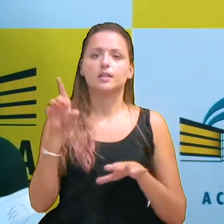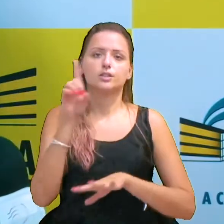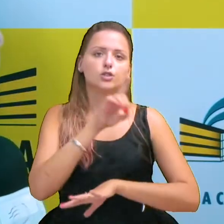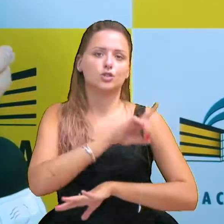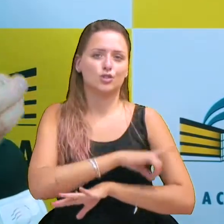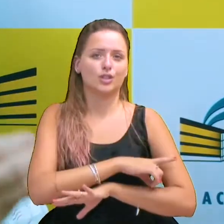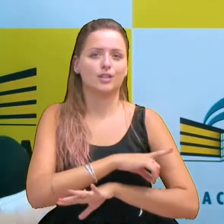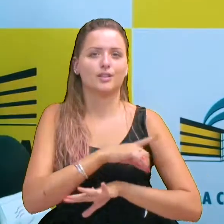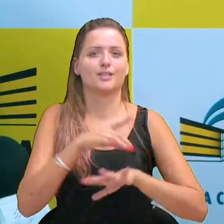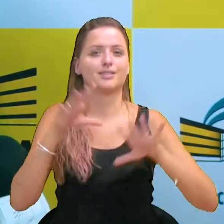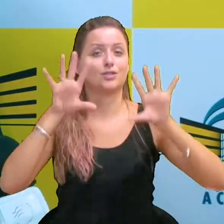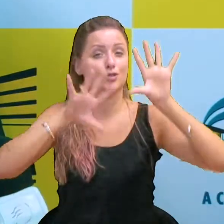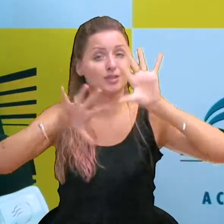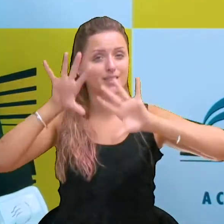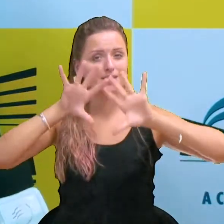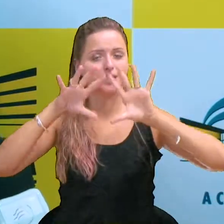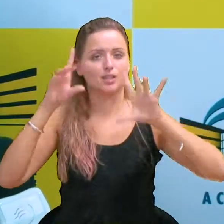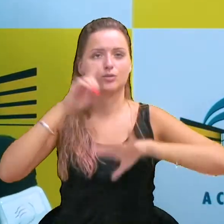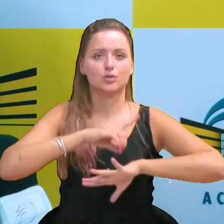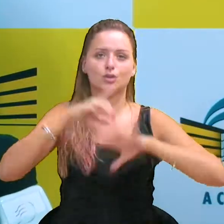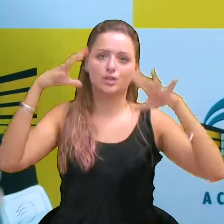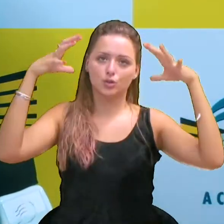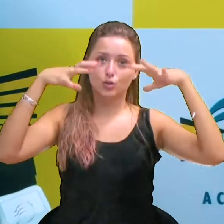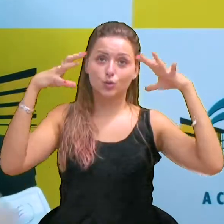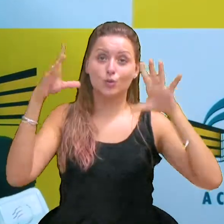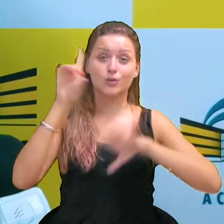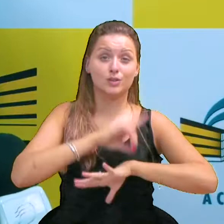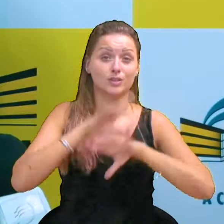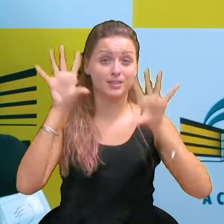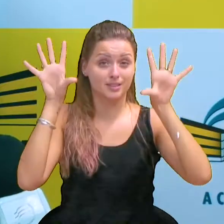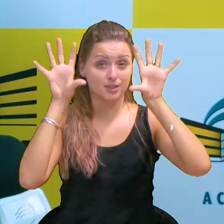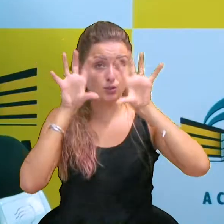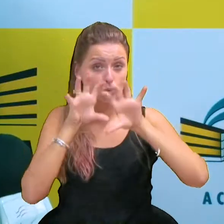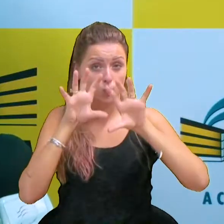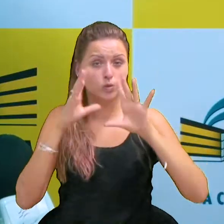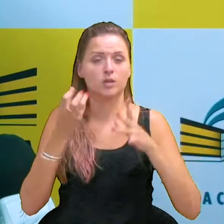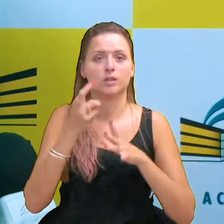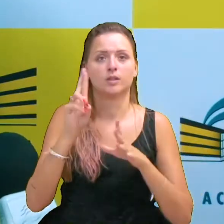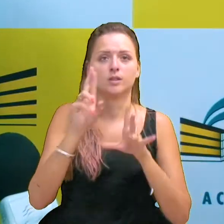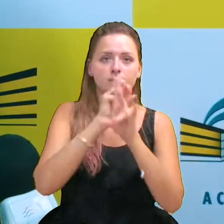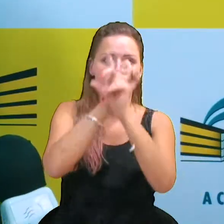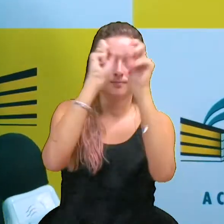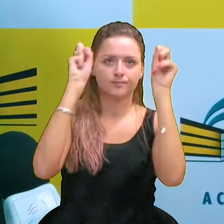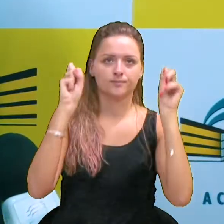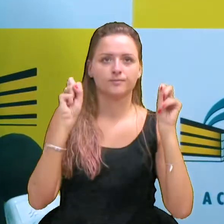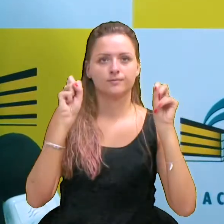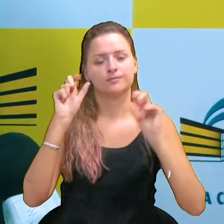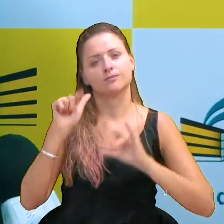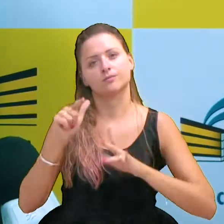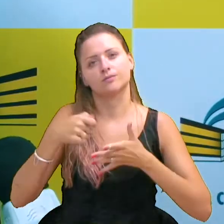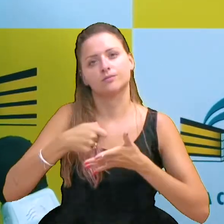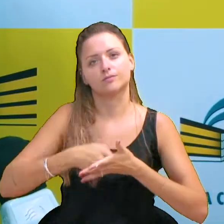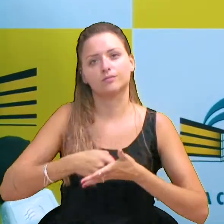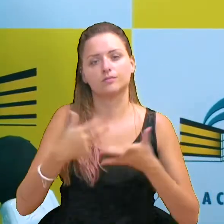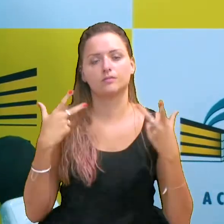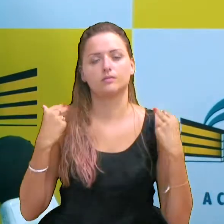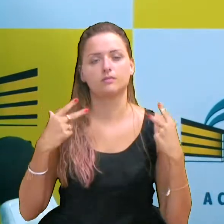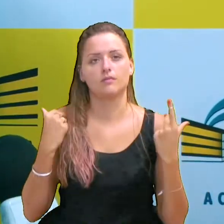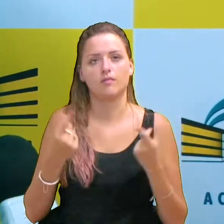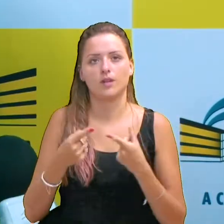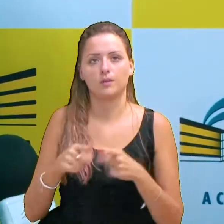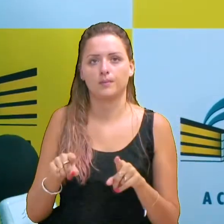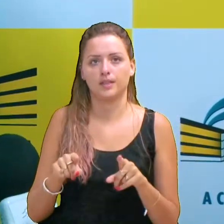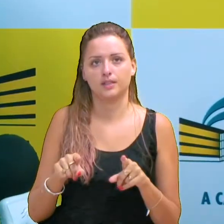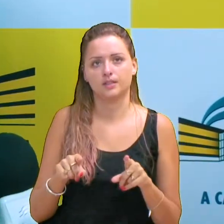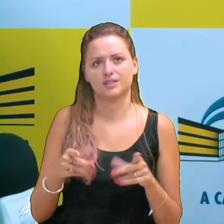nublado, de cerração, de chuva, entardecer, amanhecer, isso é norma, isso é obrigação do motorista. Agora, com o